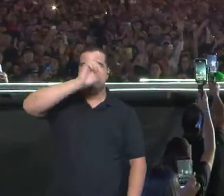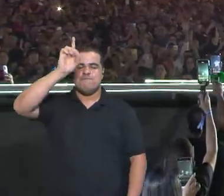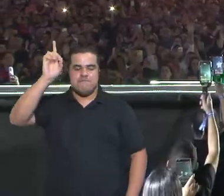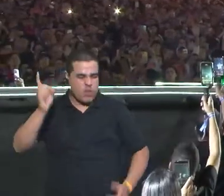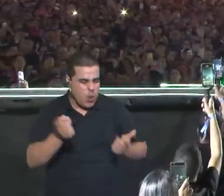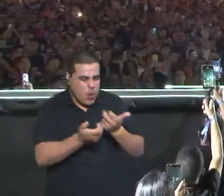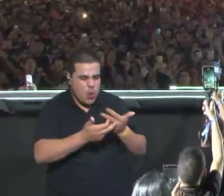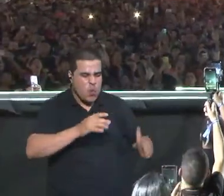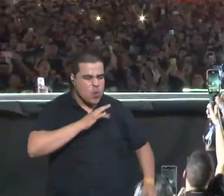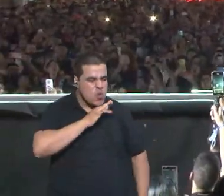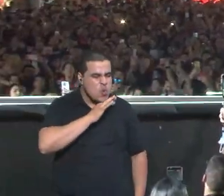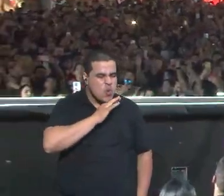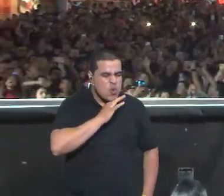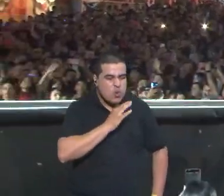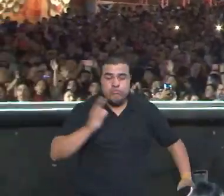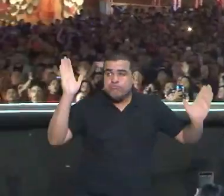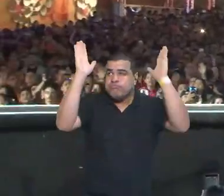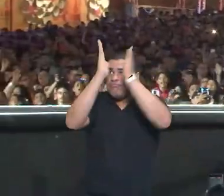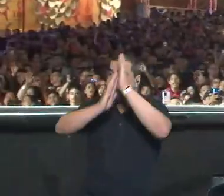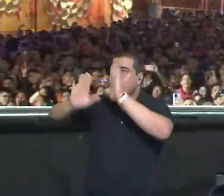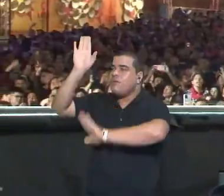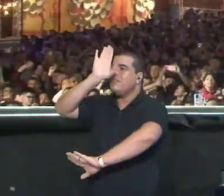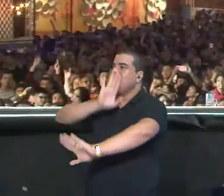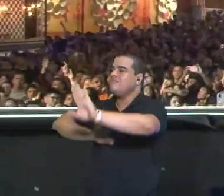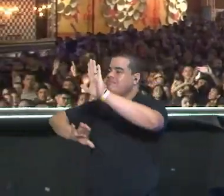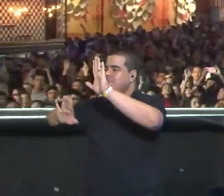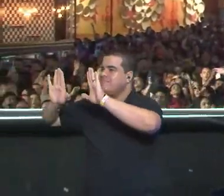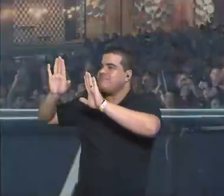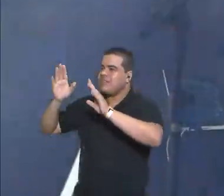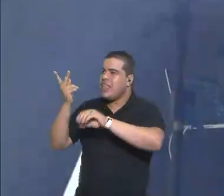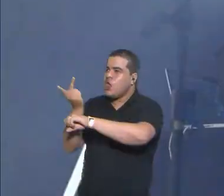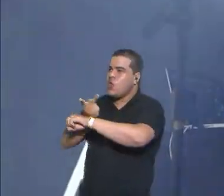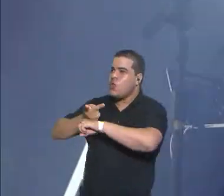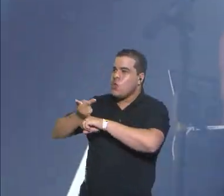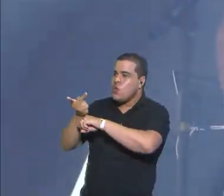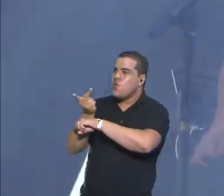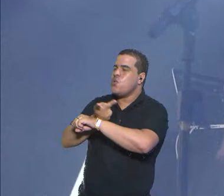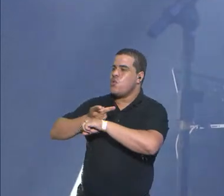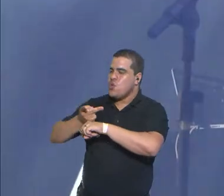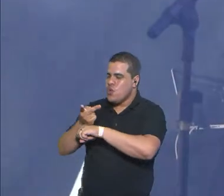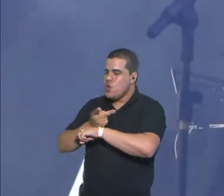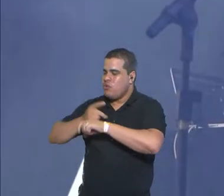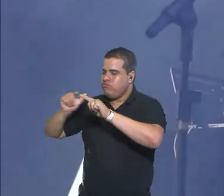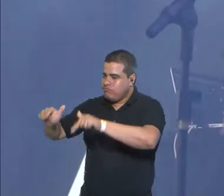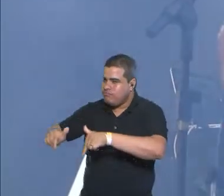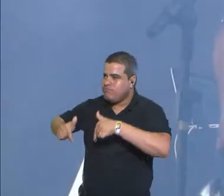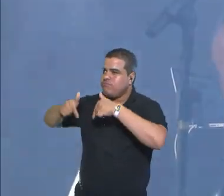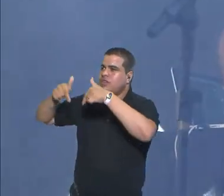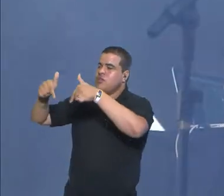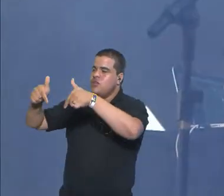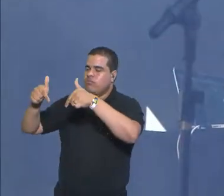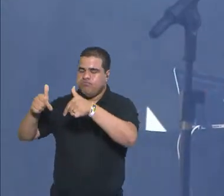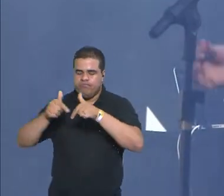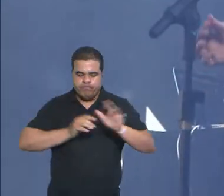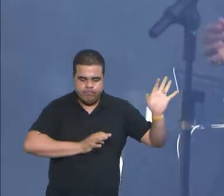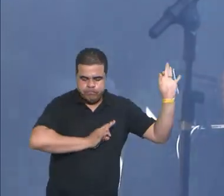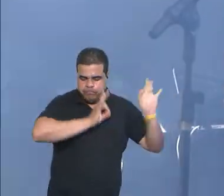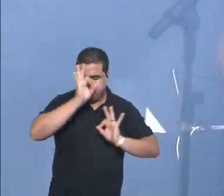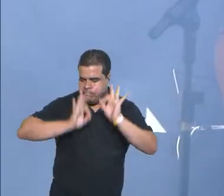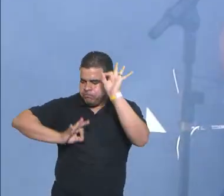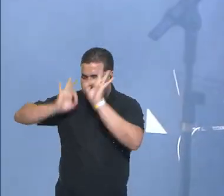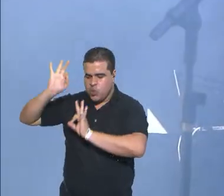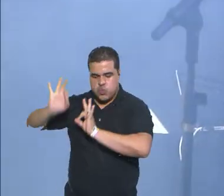no dia mal Senhor te adorei que puxei quando liga perto de